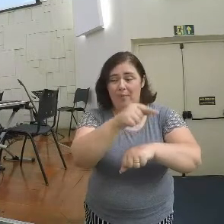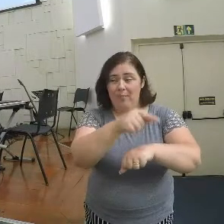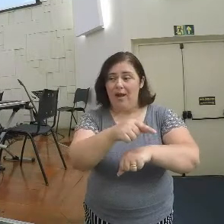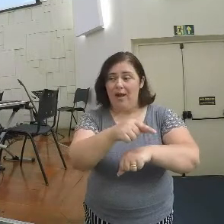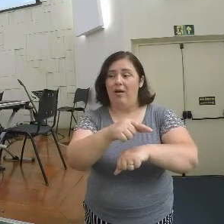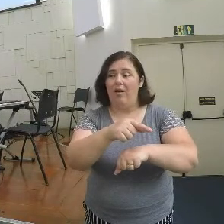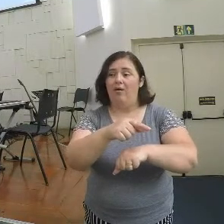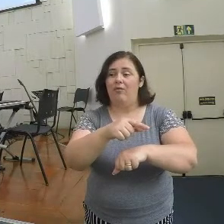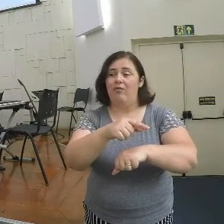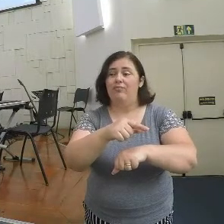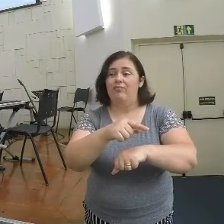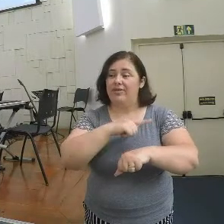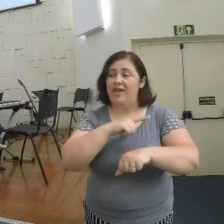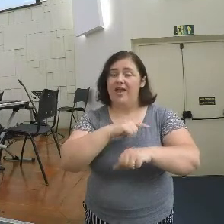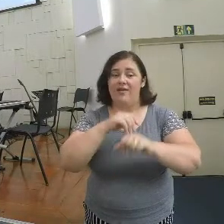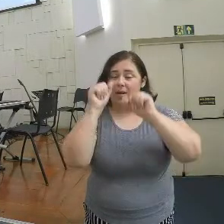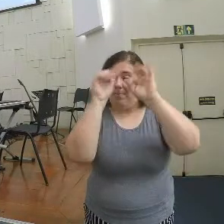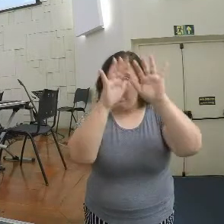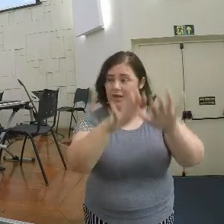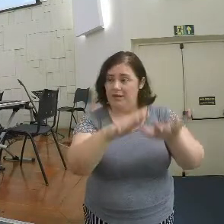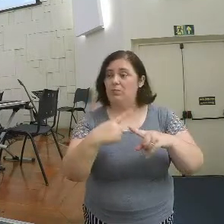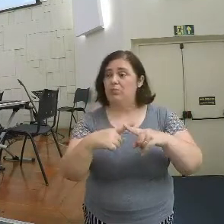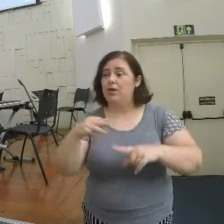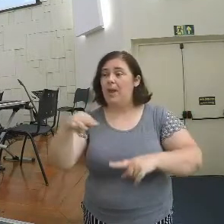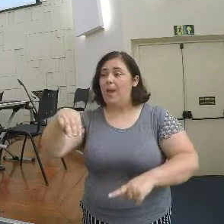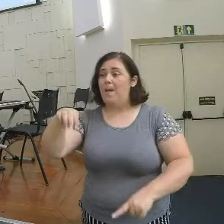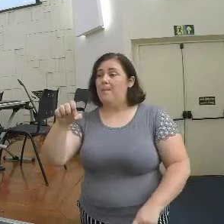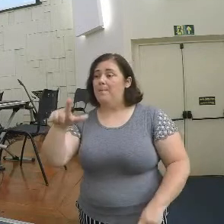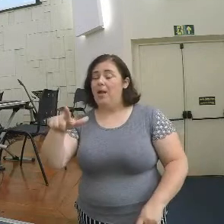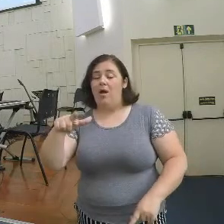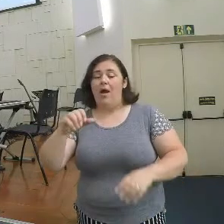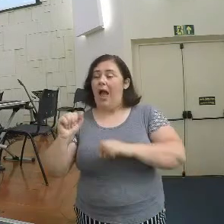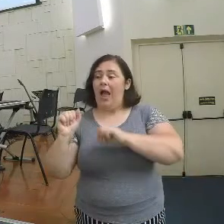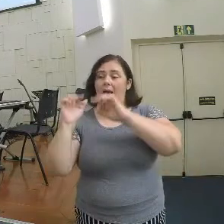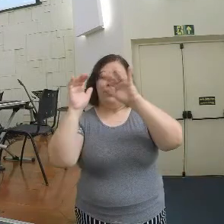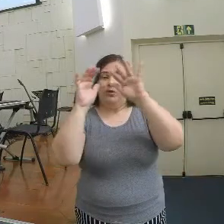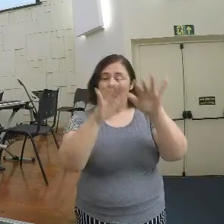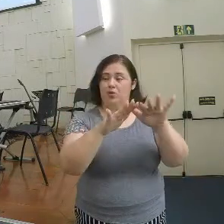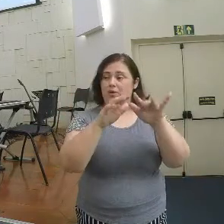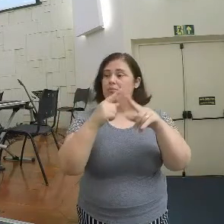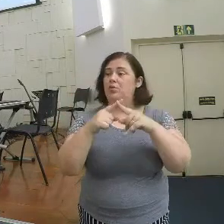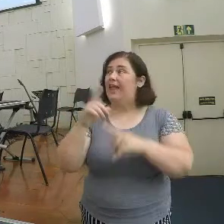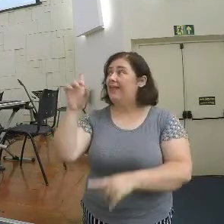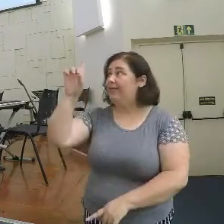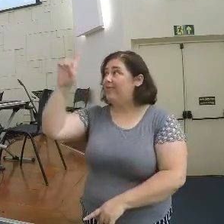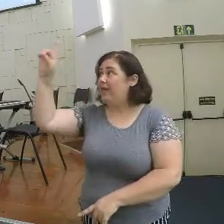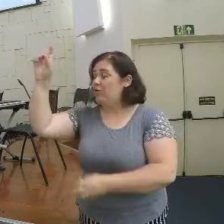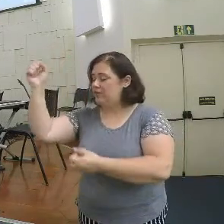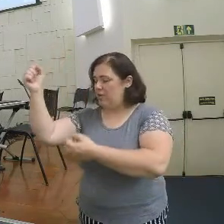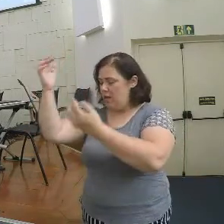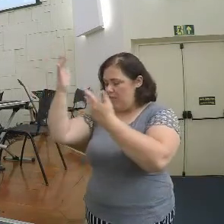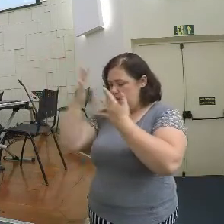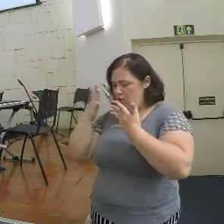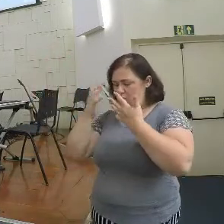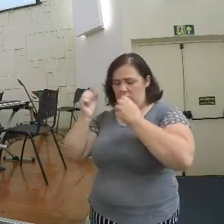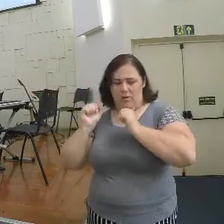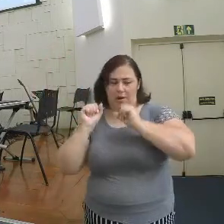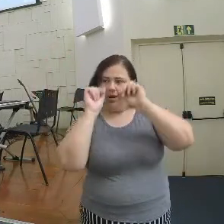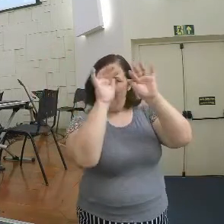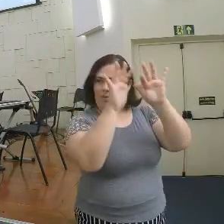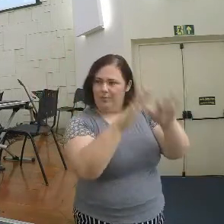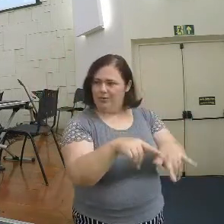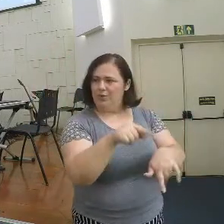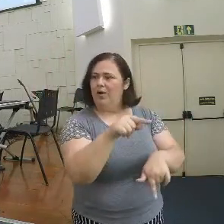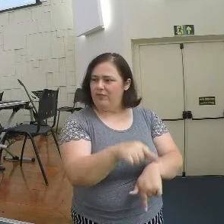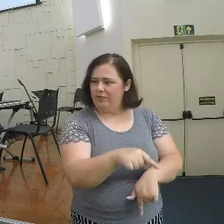superior, Melquisedeque. Aliás, aqui são homens mortais os que recebem dízimos, porém ali, aquele de quem